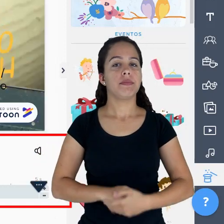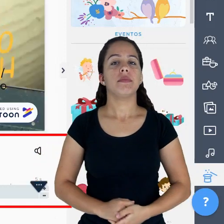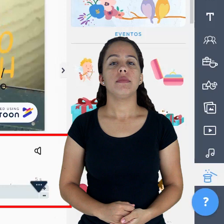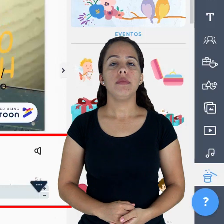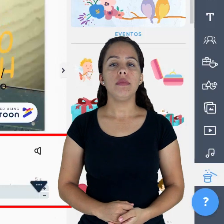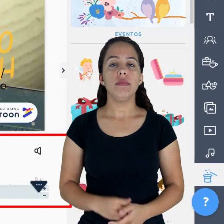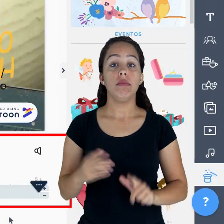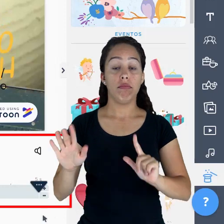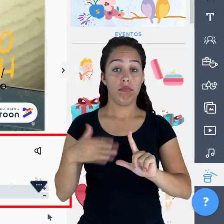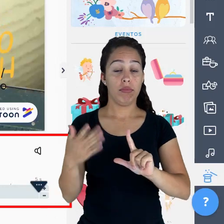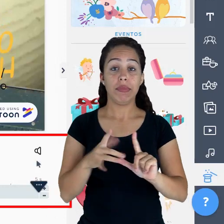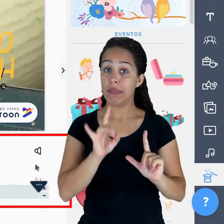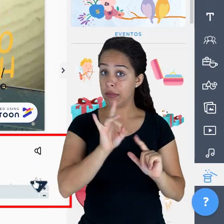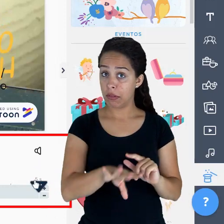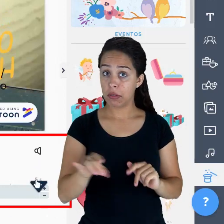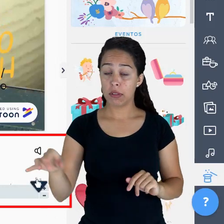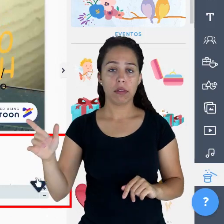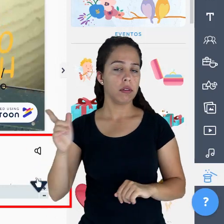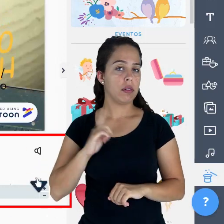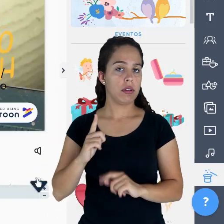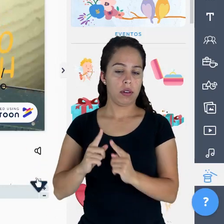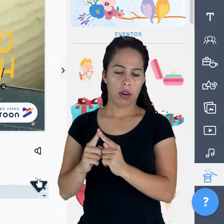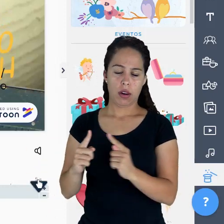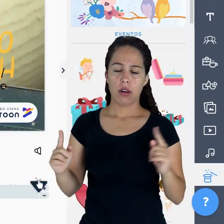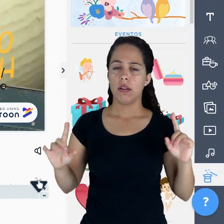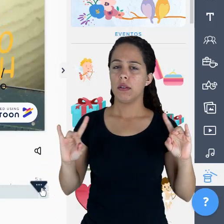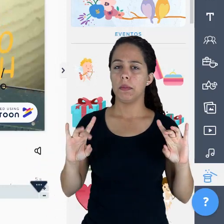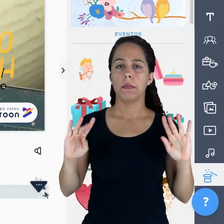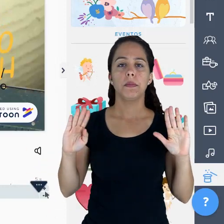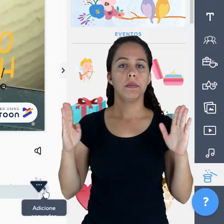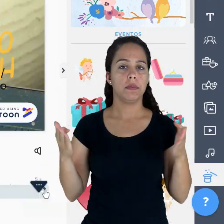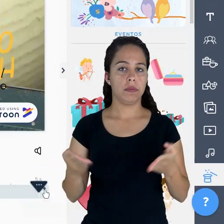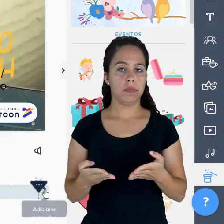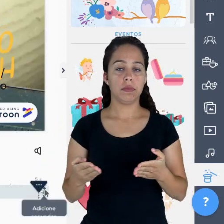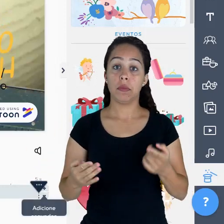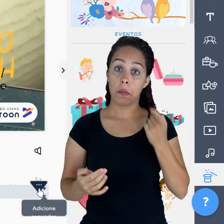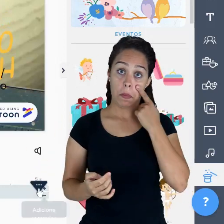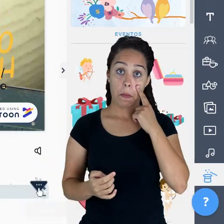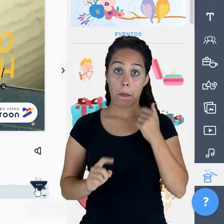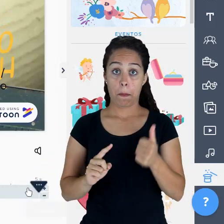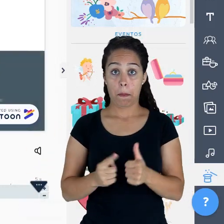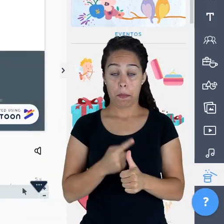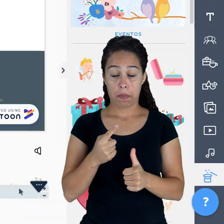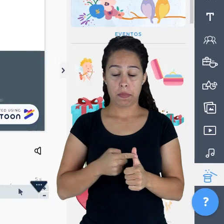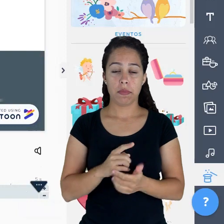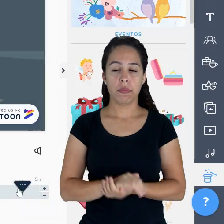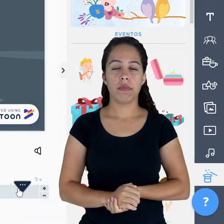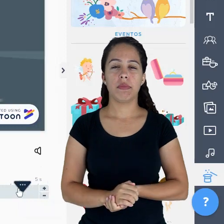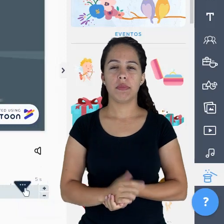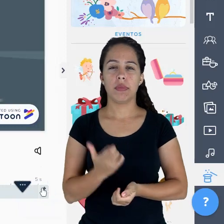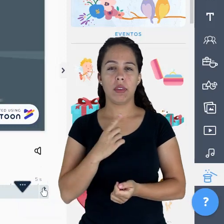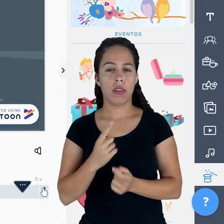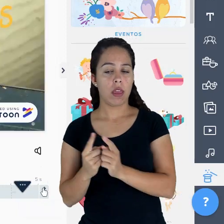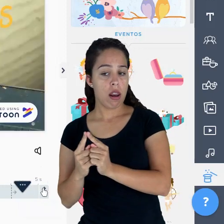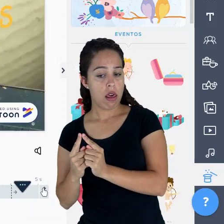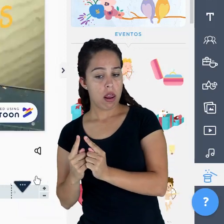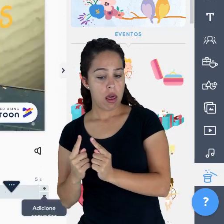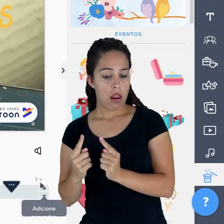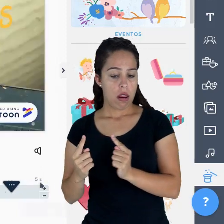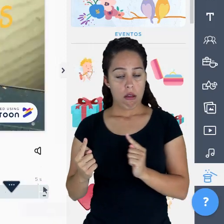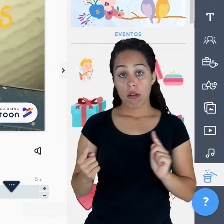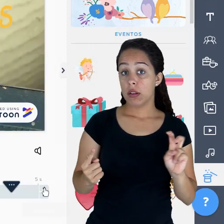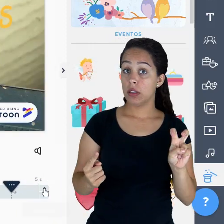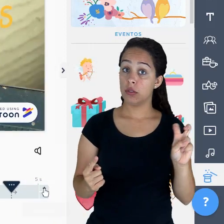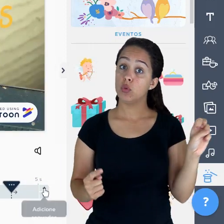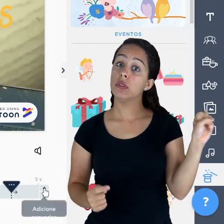slide ele tem uma timeline específico então vamos olhar essa primeira aqui a gente tem um time line de duração